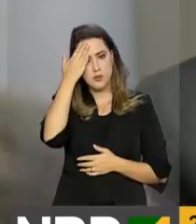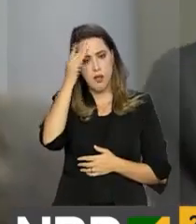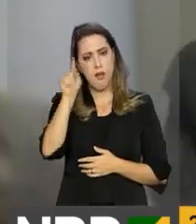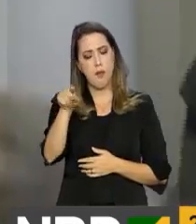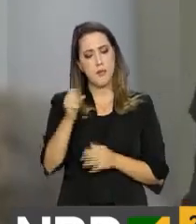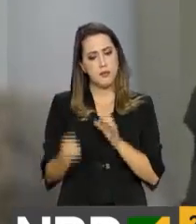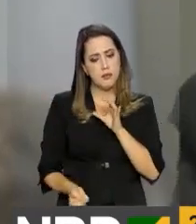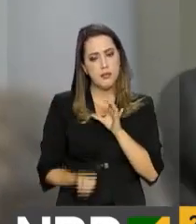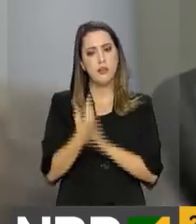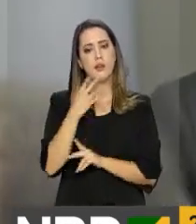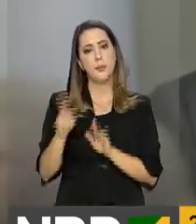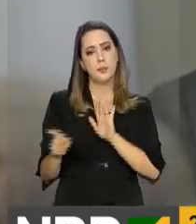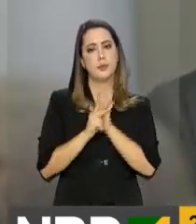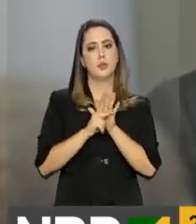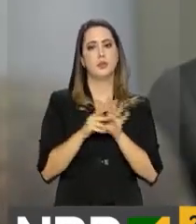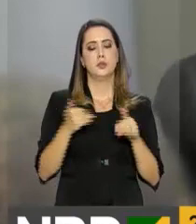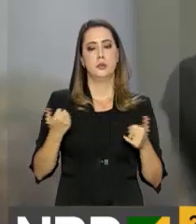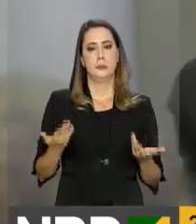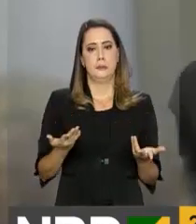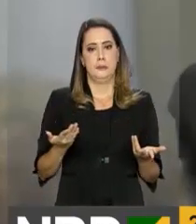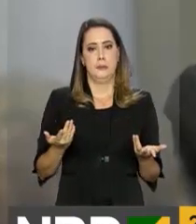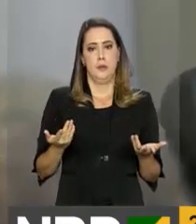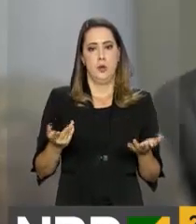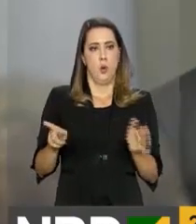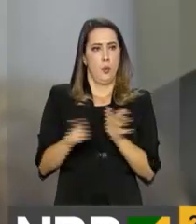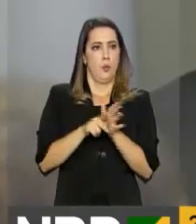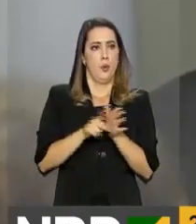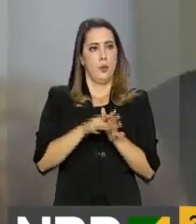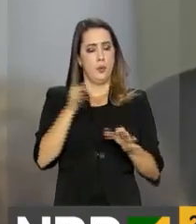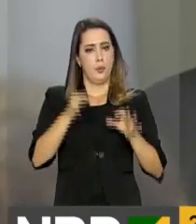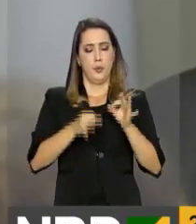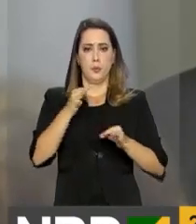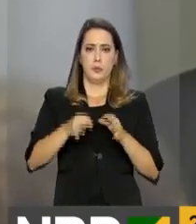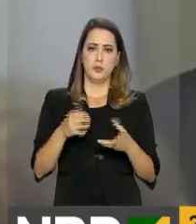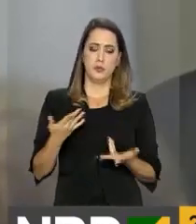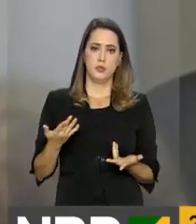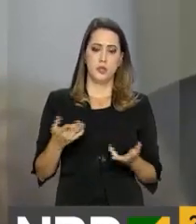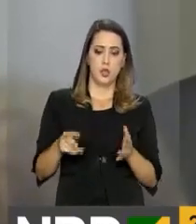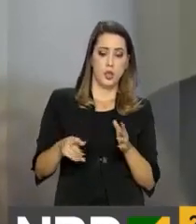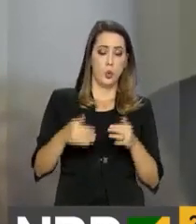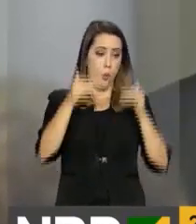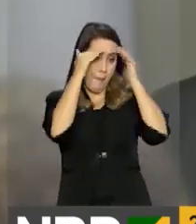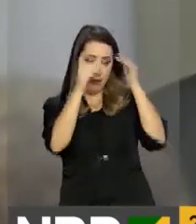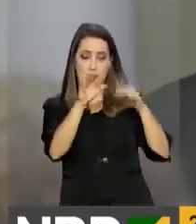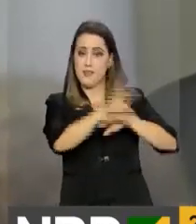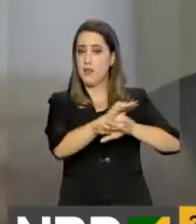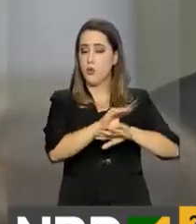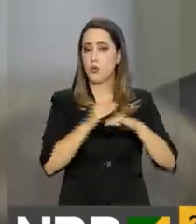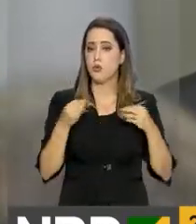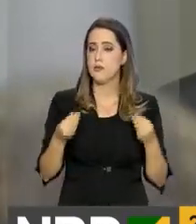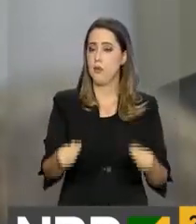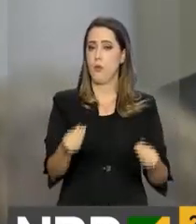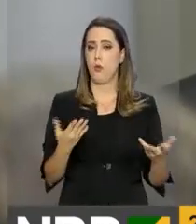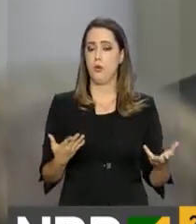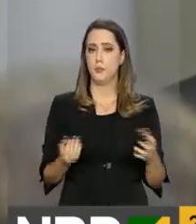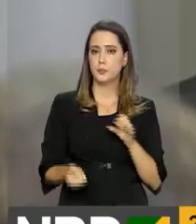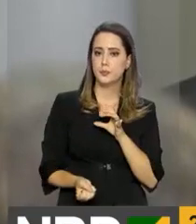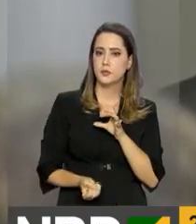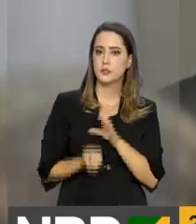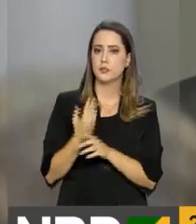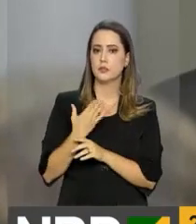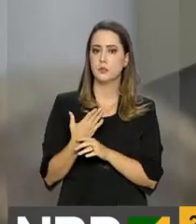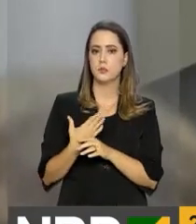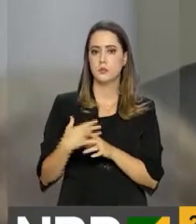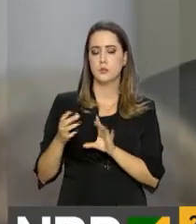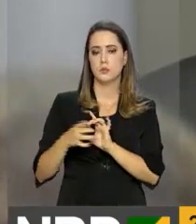começa a criar por conta própria o seu direito e não o direito que está na Constituição, não é? O direito que nasceu da